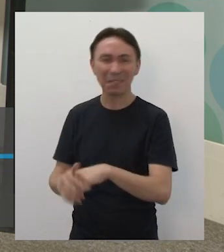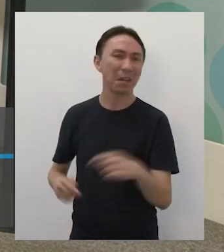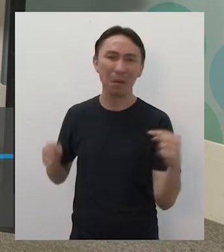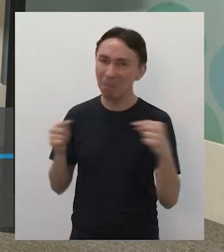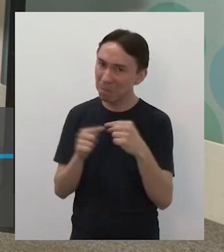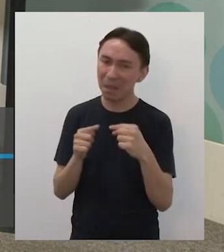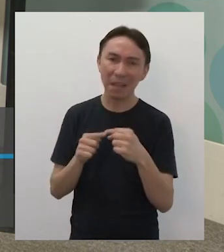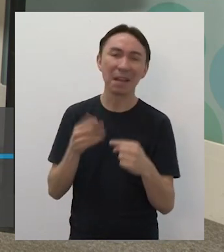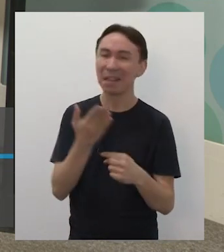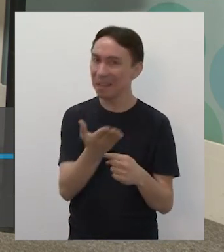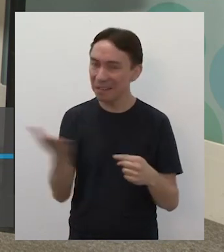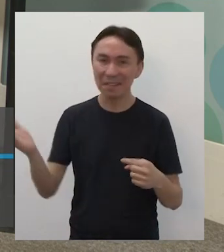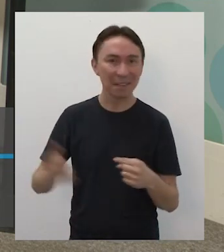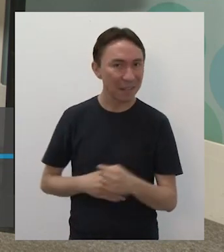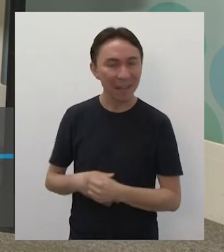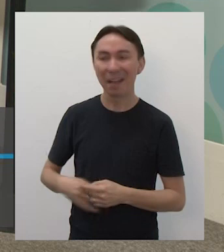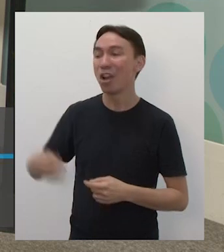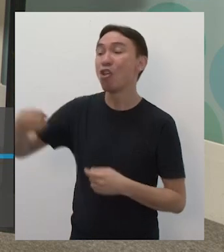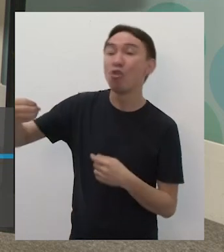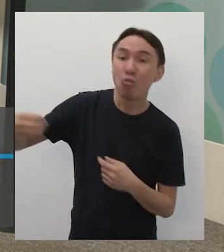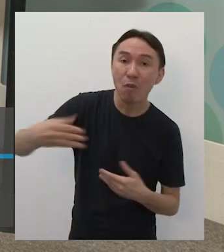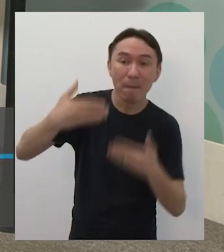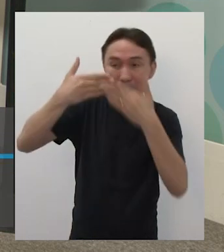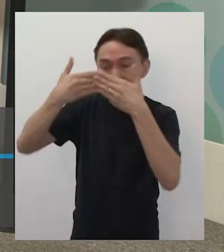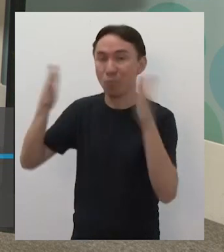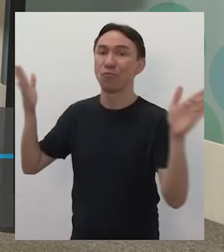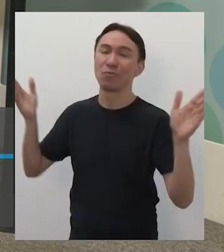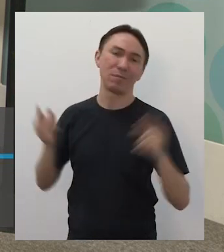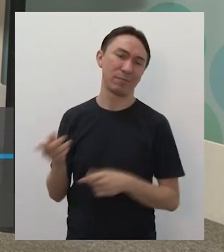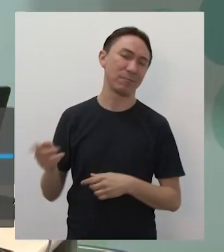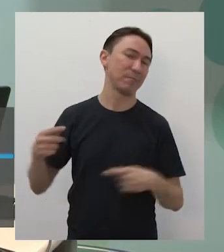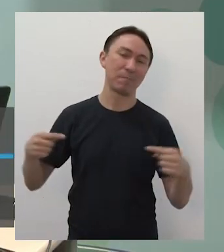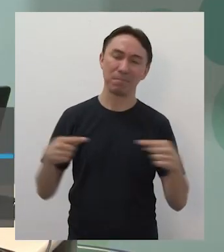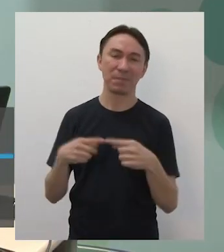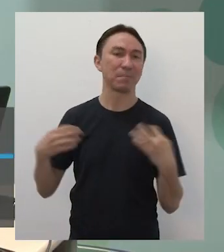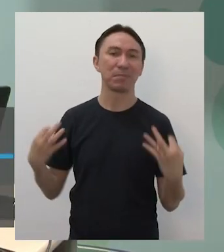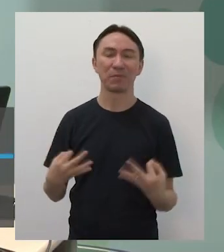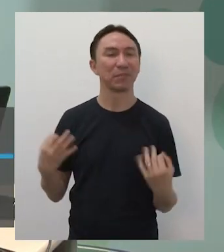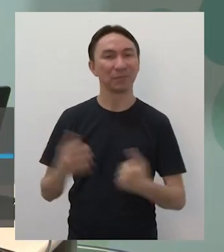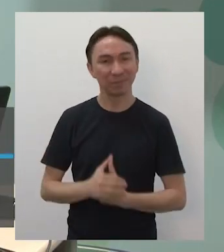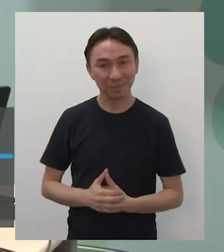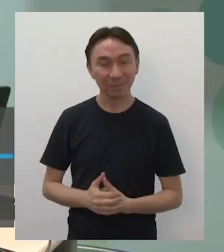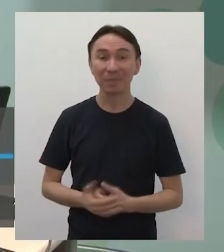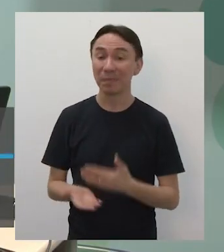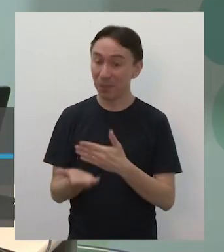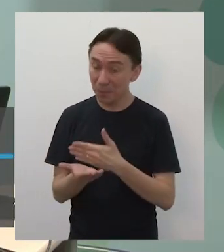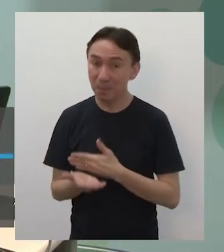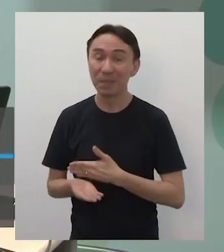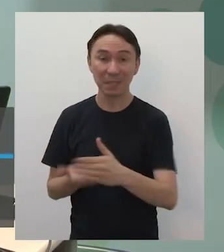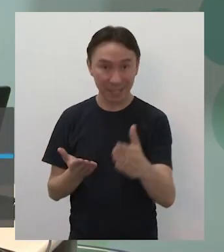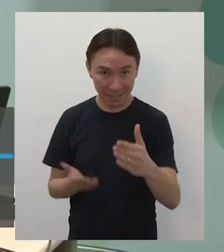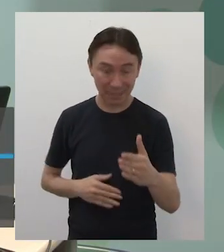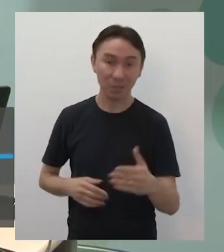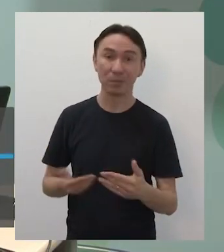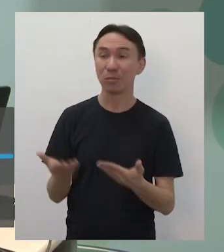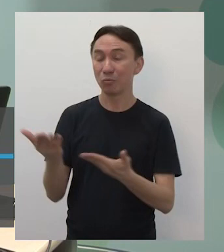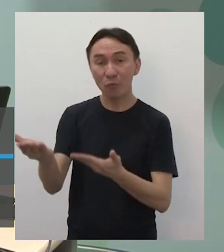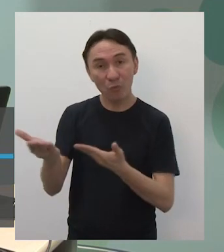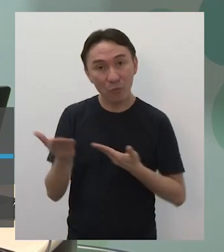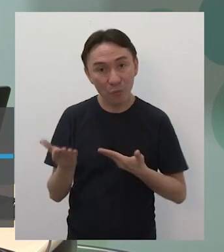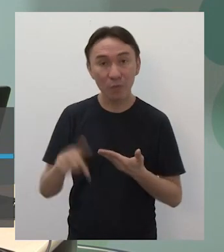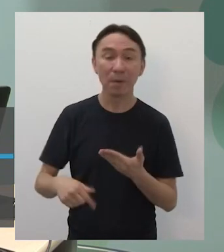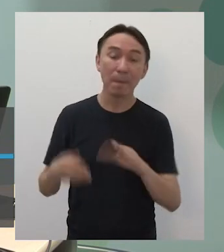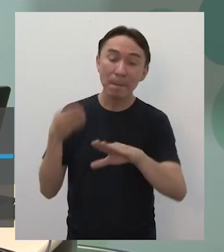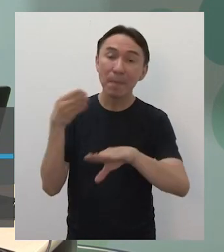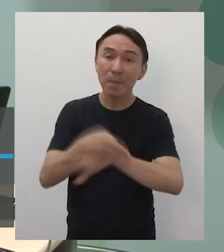da qual eles vieram falar um pouquinho. E para iniciar aí o nosso bate-papo, né, então eu vou chamar, né, aqui para participar conosco